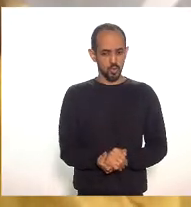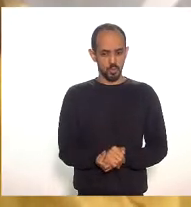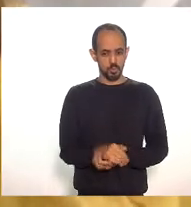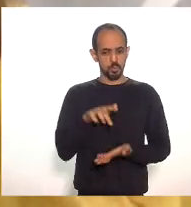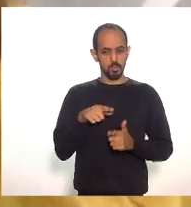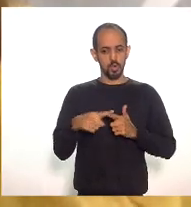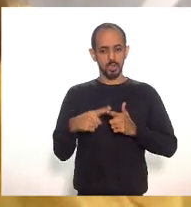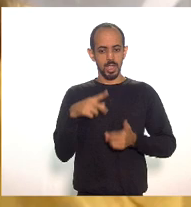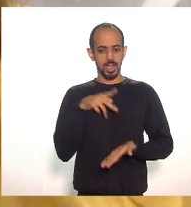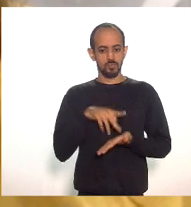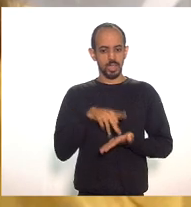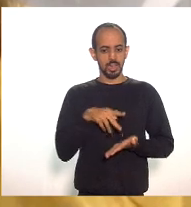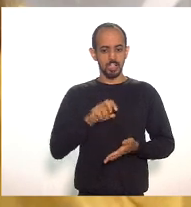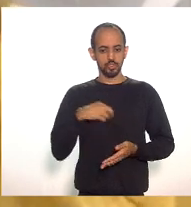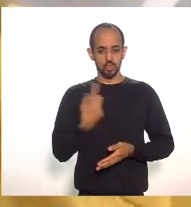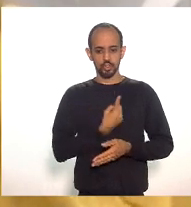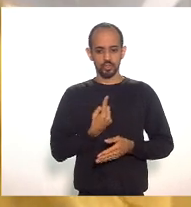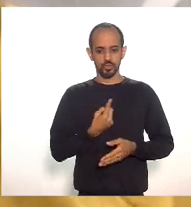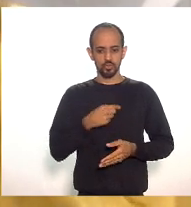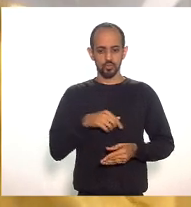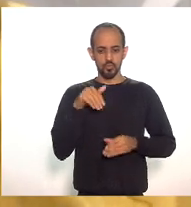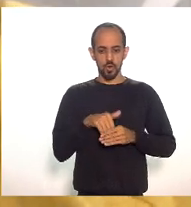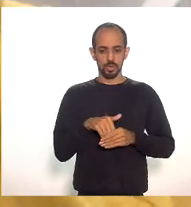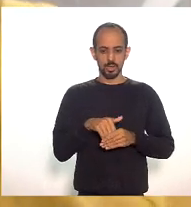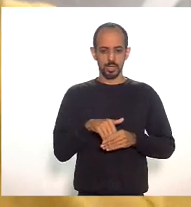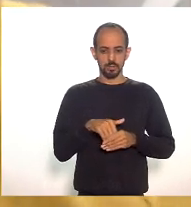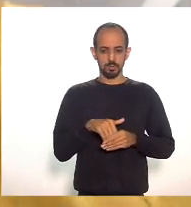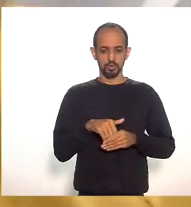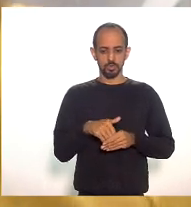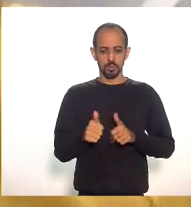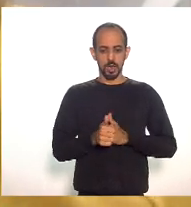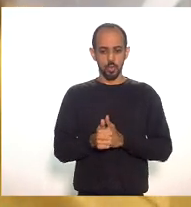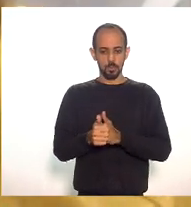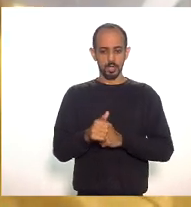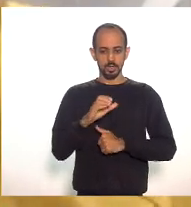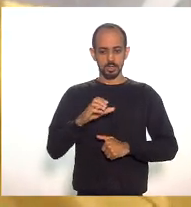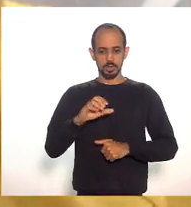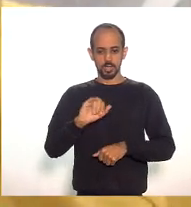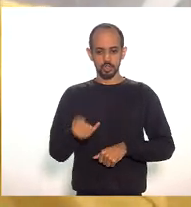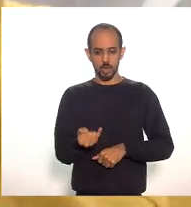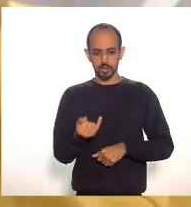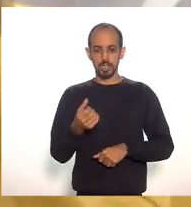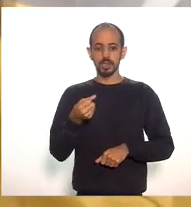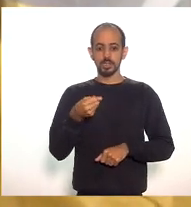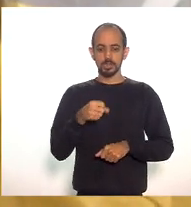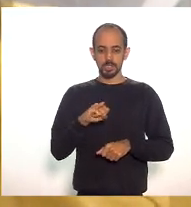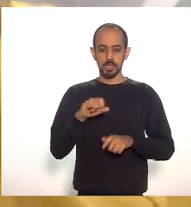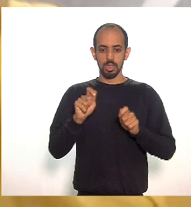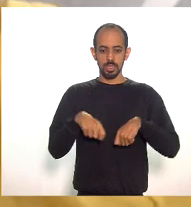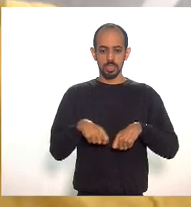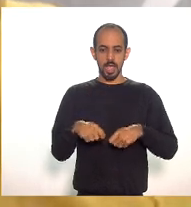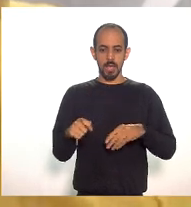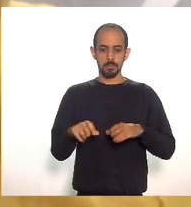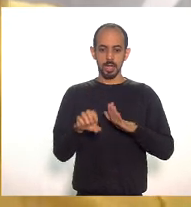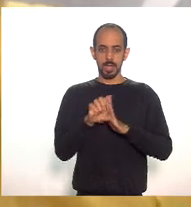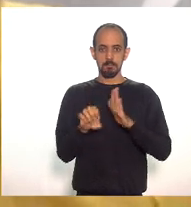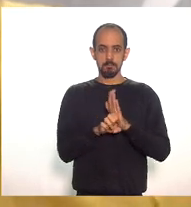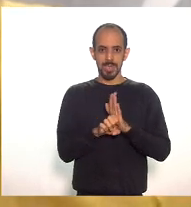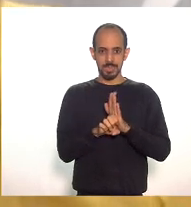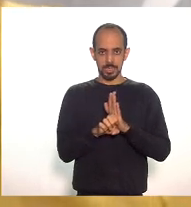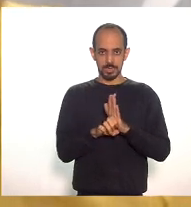na verdade nós só voltamos o pro o parecer da ccj se seria possível incluir a emenda 3